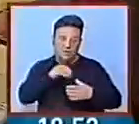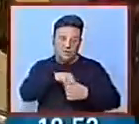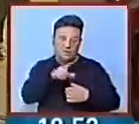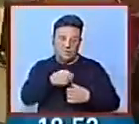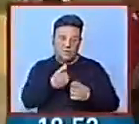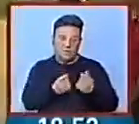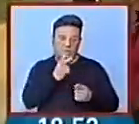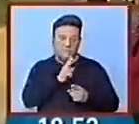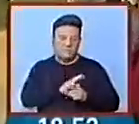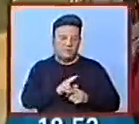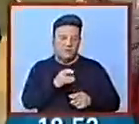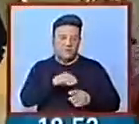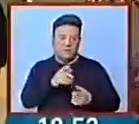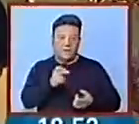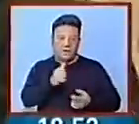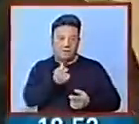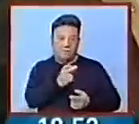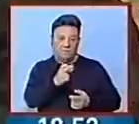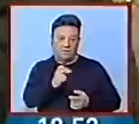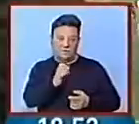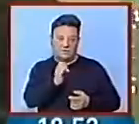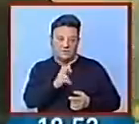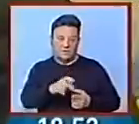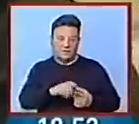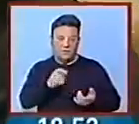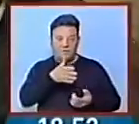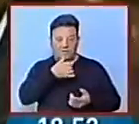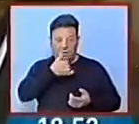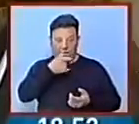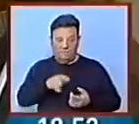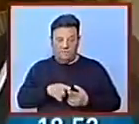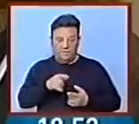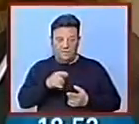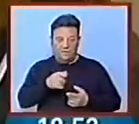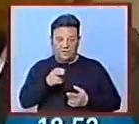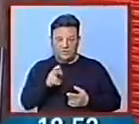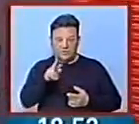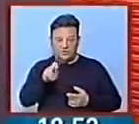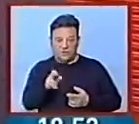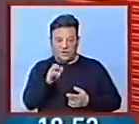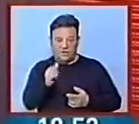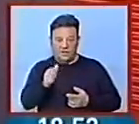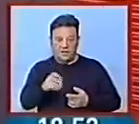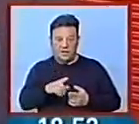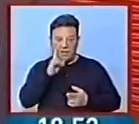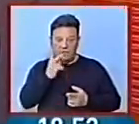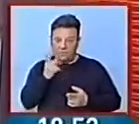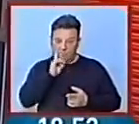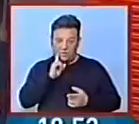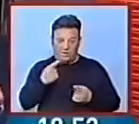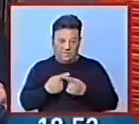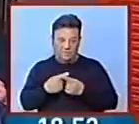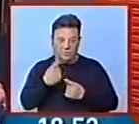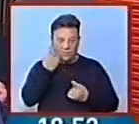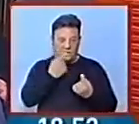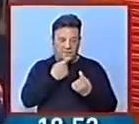conjugação de alguns verbos, como aborrecer, ou, como se diz em algarvio, xaringar. Duas mulheres a discutirem. E